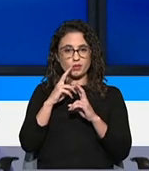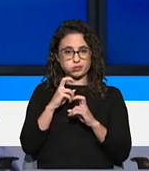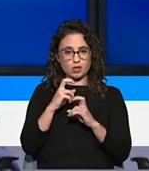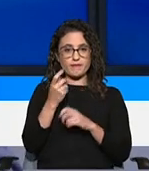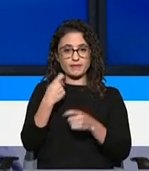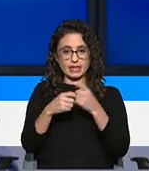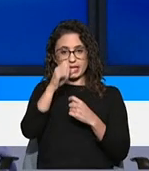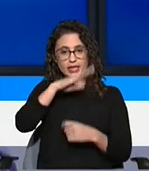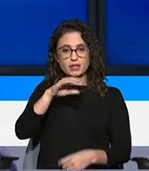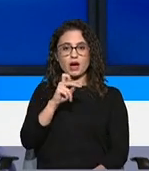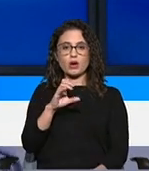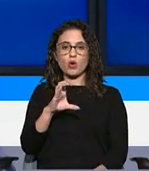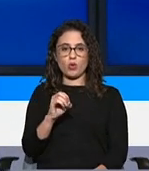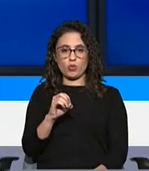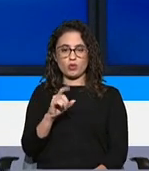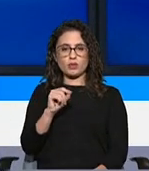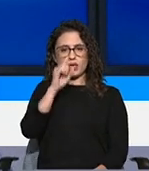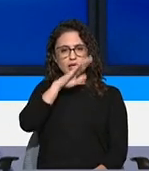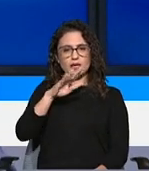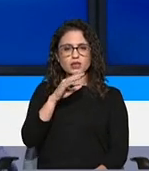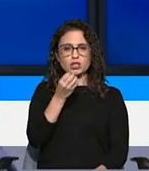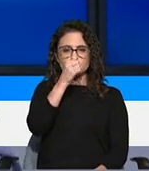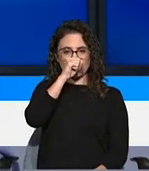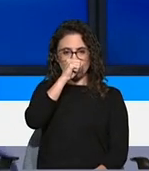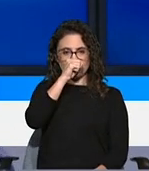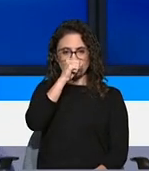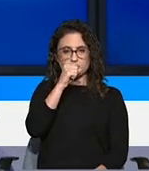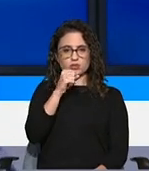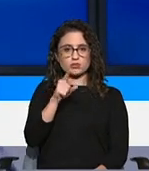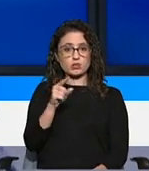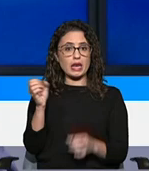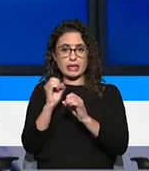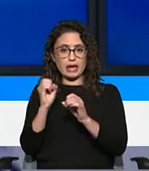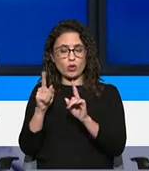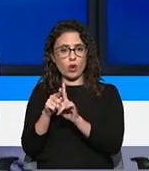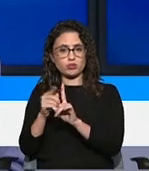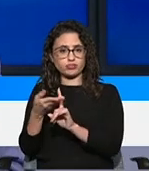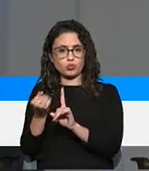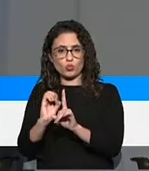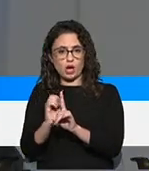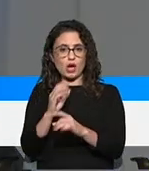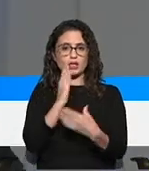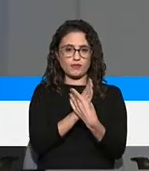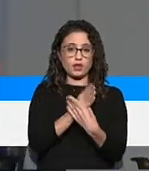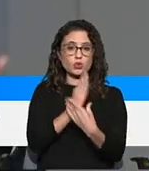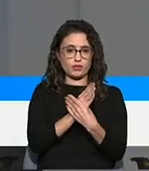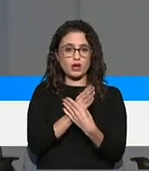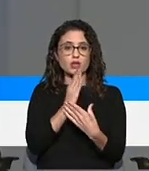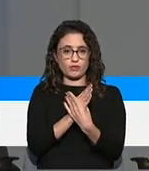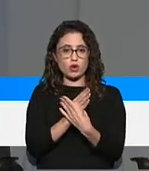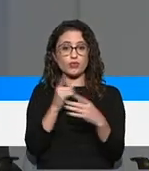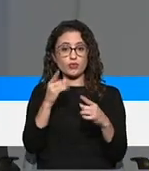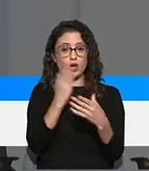ar a quinta das rodas do Dr Miguel albo privado também ninguém foi conado arquivado Mas isto foi